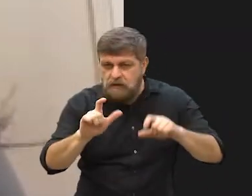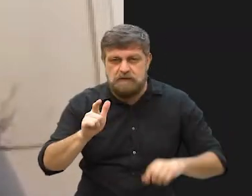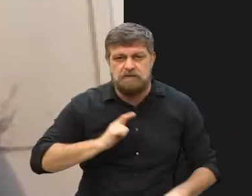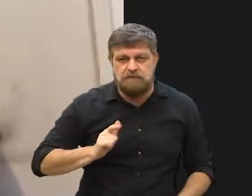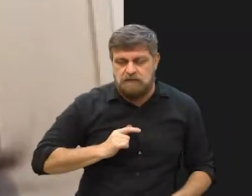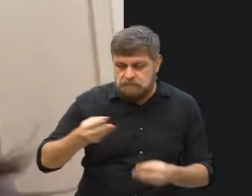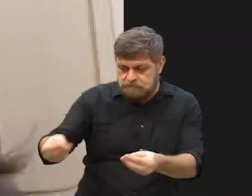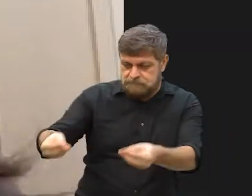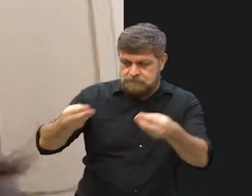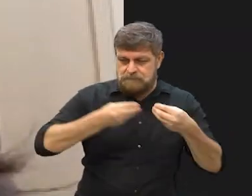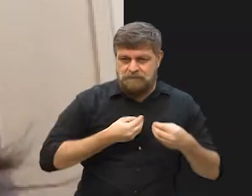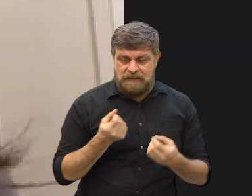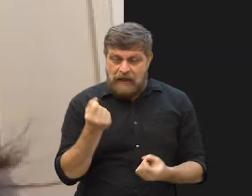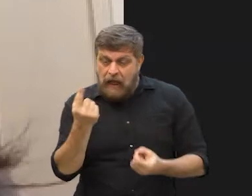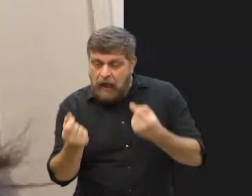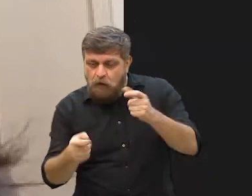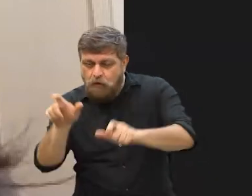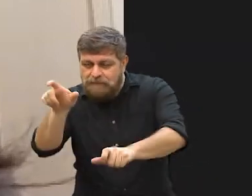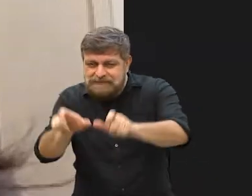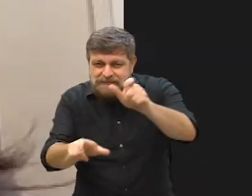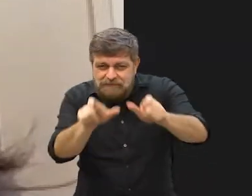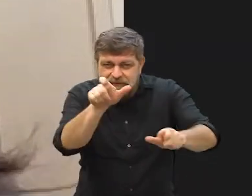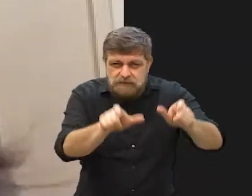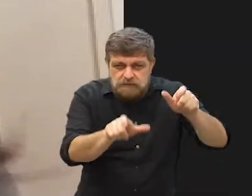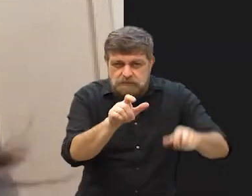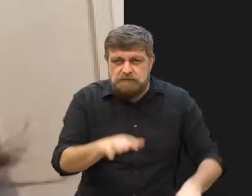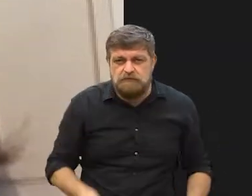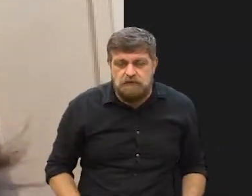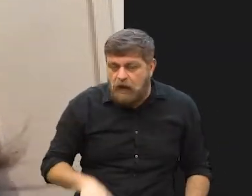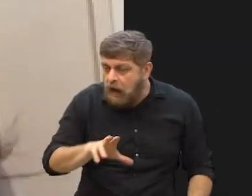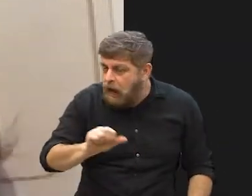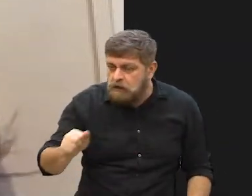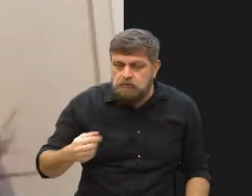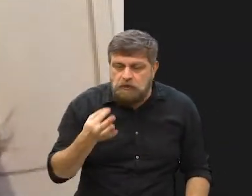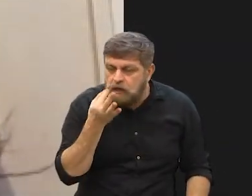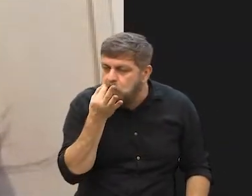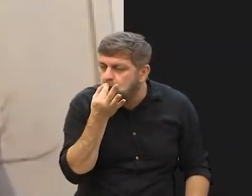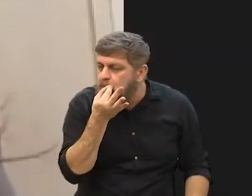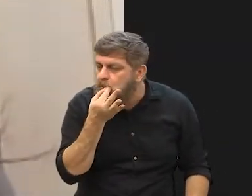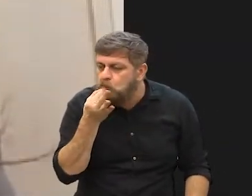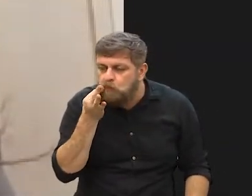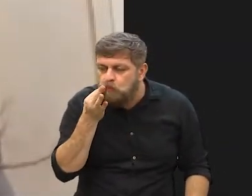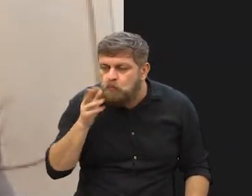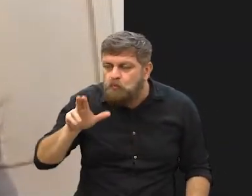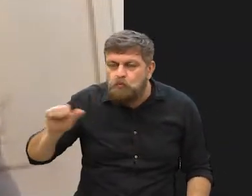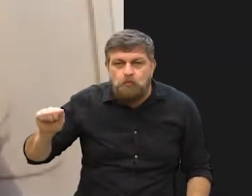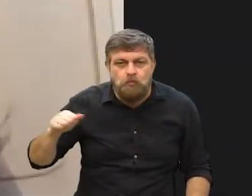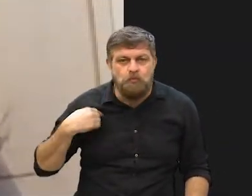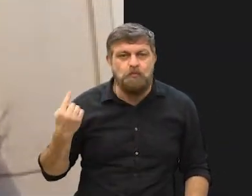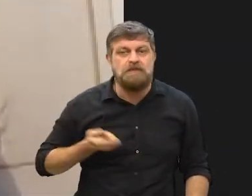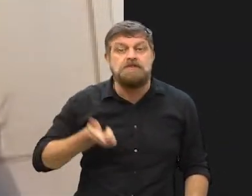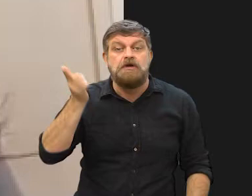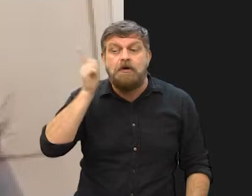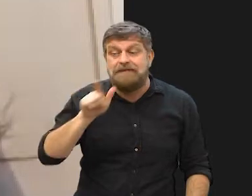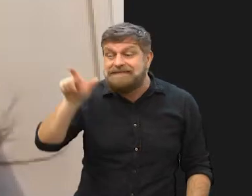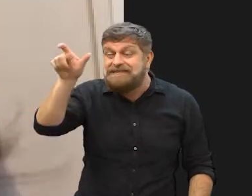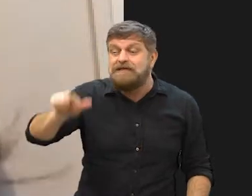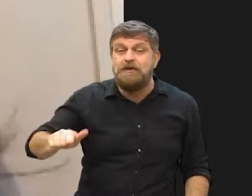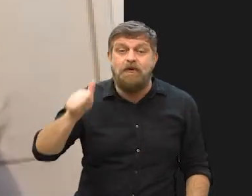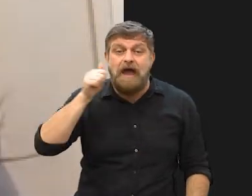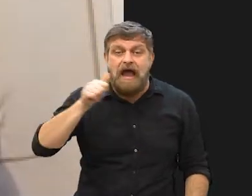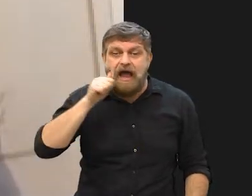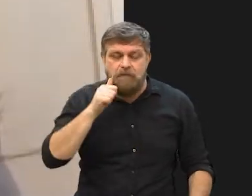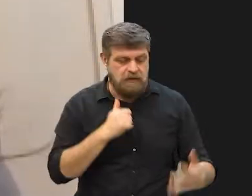mandada, foi para algumas pessoas, nunca tinham nem passado batom, né? A gente conseguiu que elas